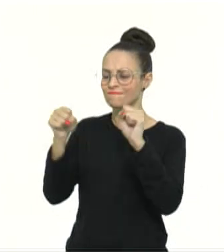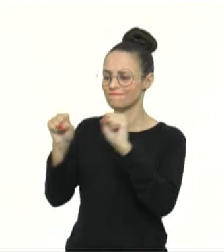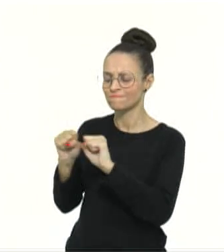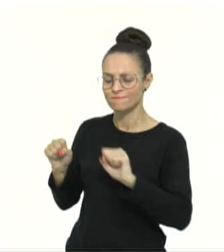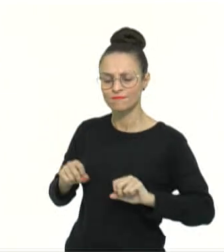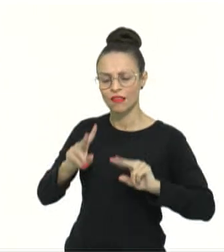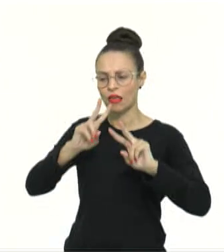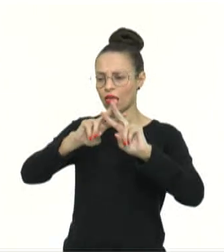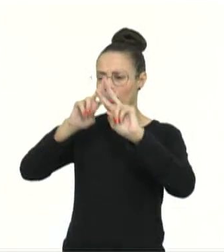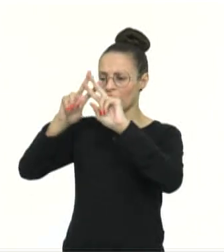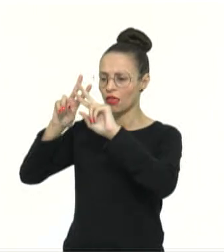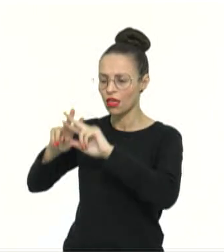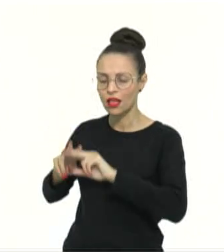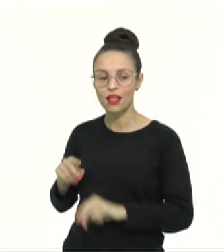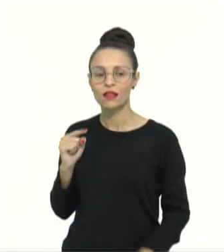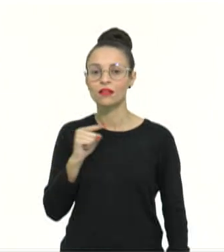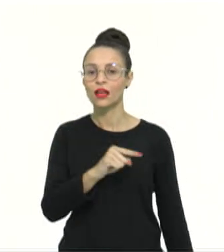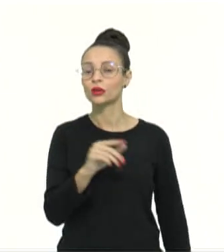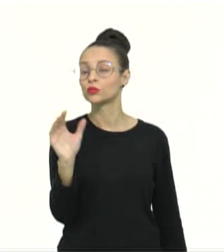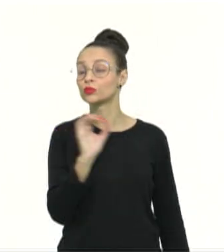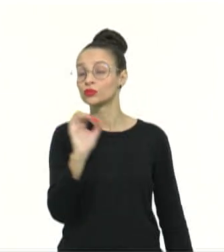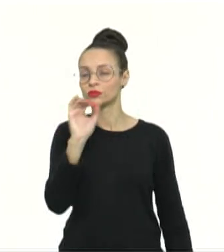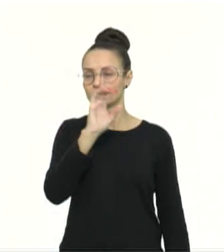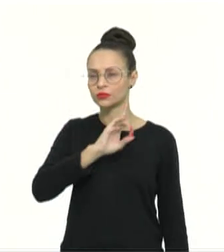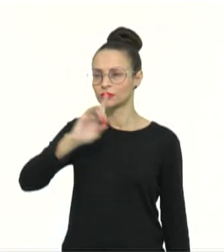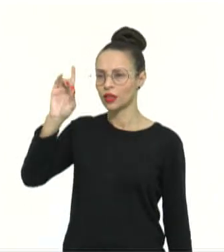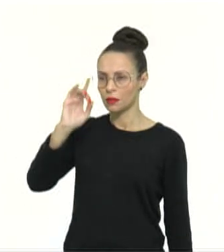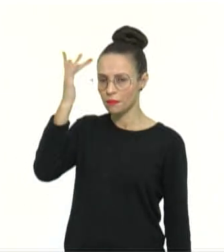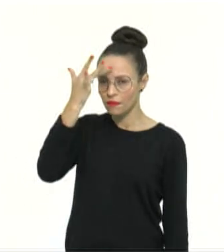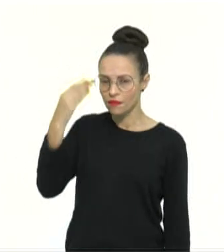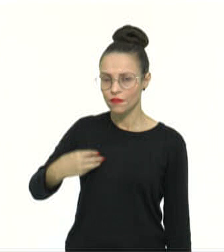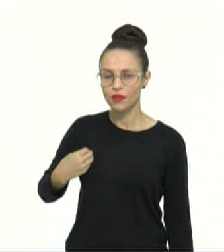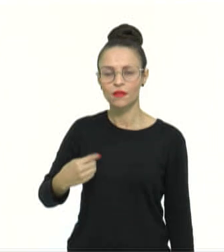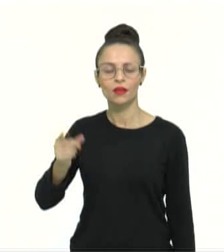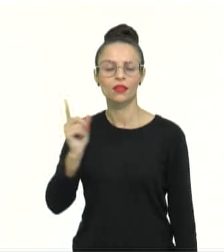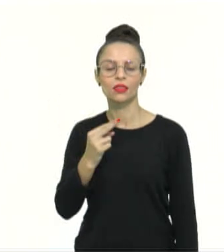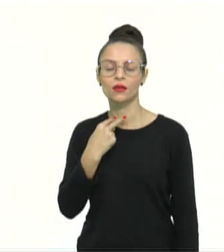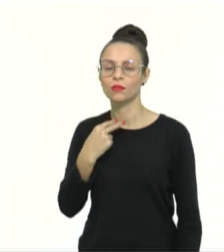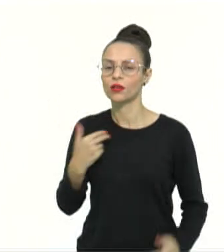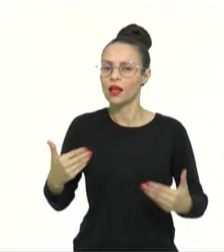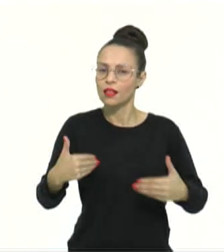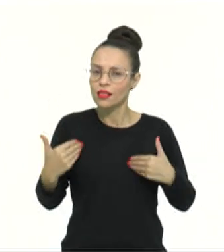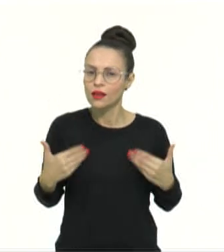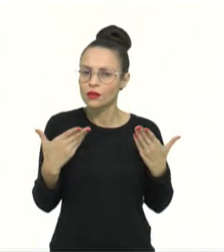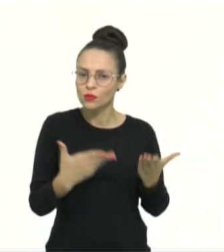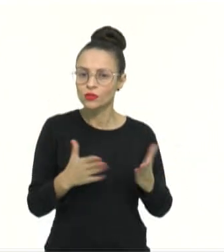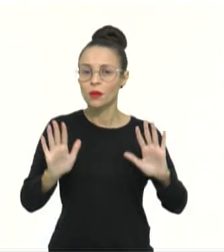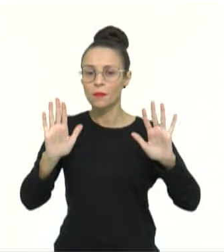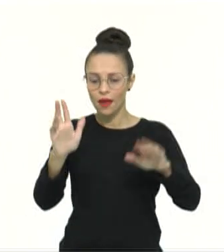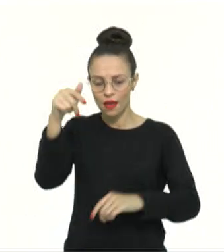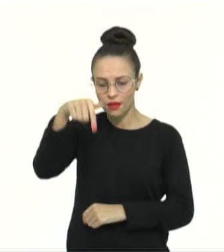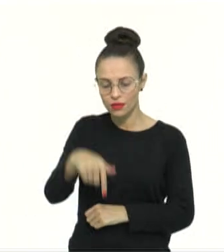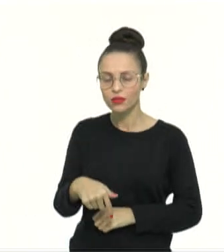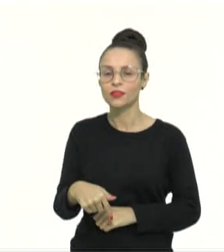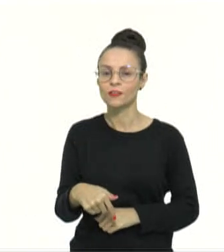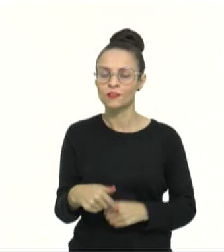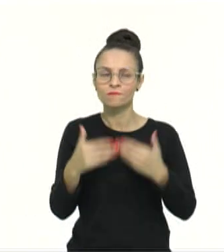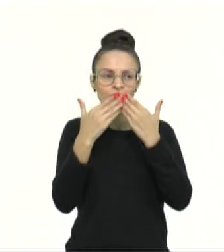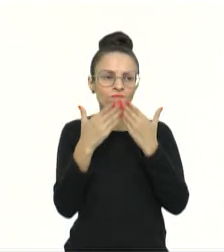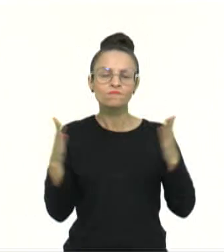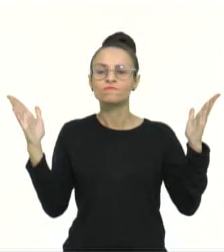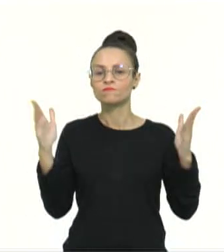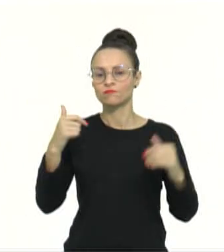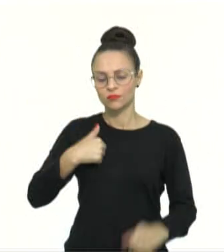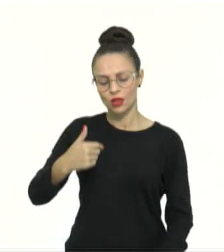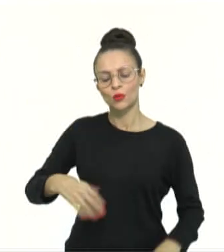cadeias, lá onde nem os deuses nem os mortais se pudessem alegrar com isso. Mas aqui, exposto ao ar,